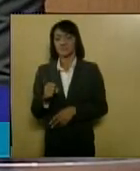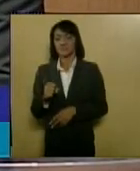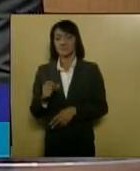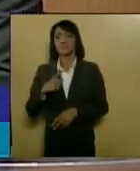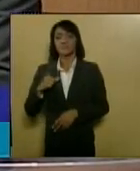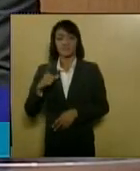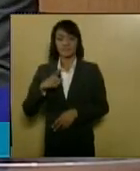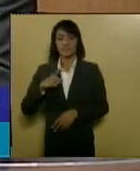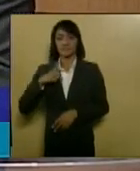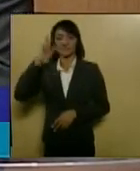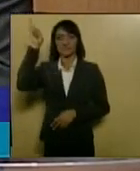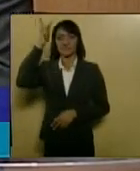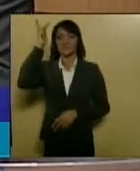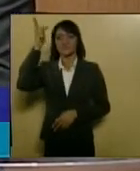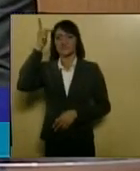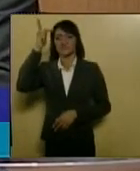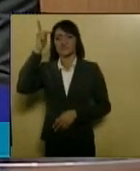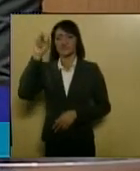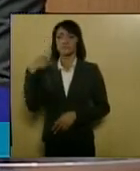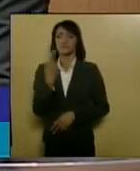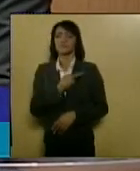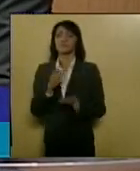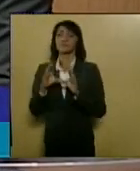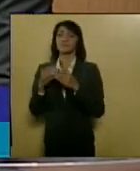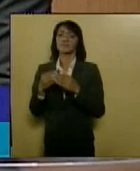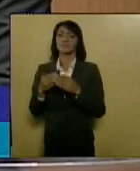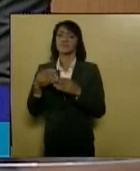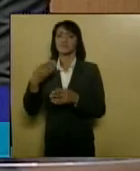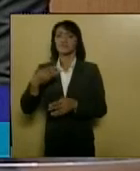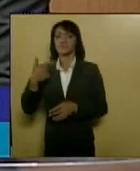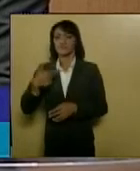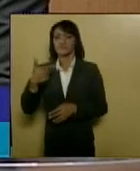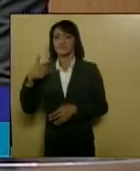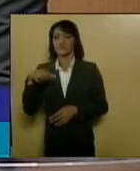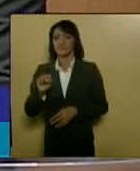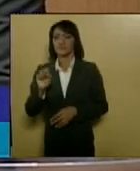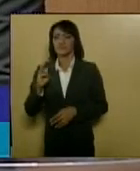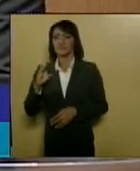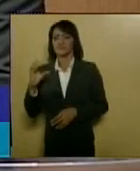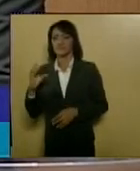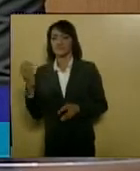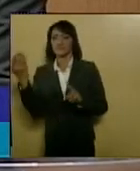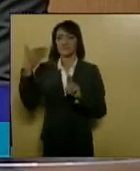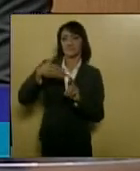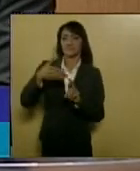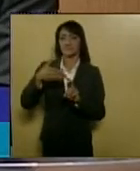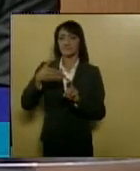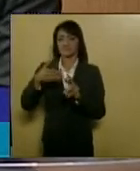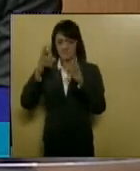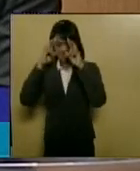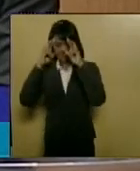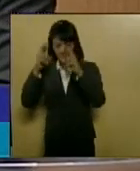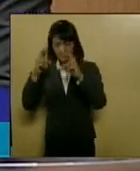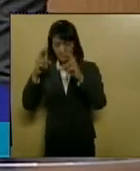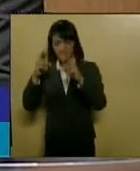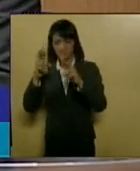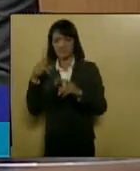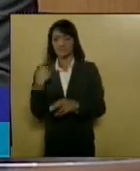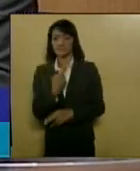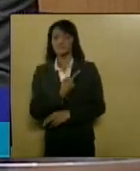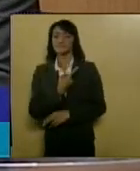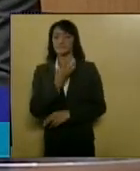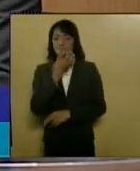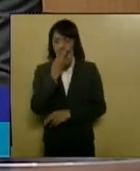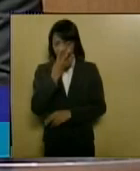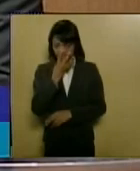história, fazendo do nosso batalhão uma das referências do Exército Brasileiro, o nosso respeito, a nossa